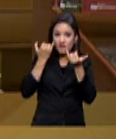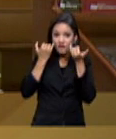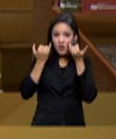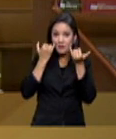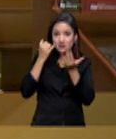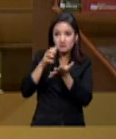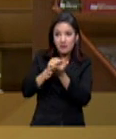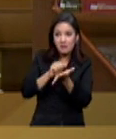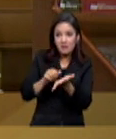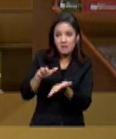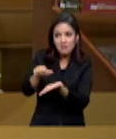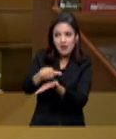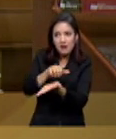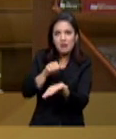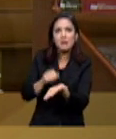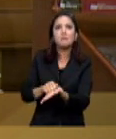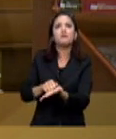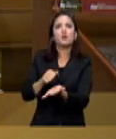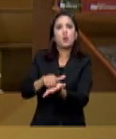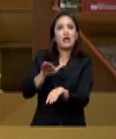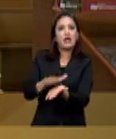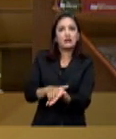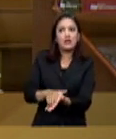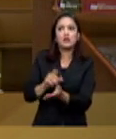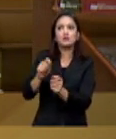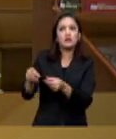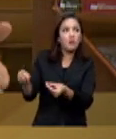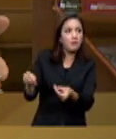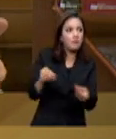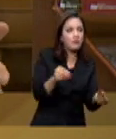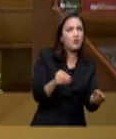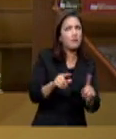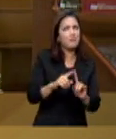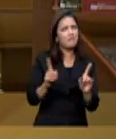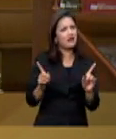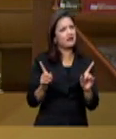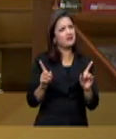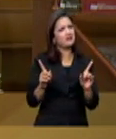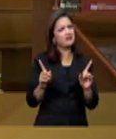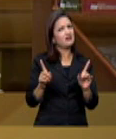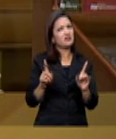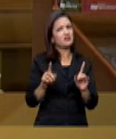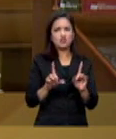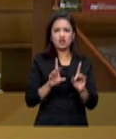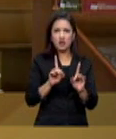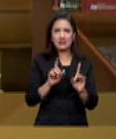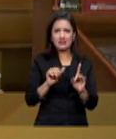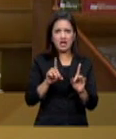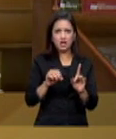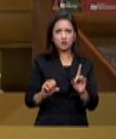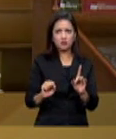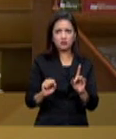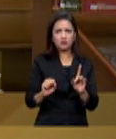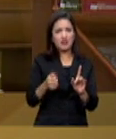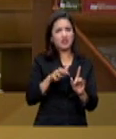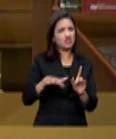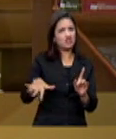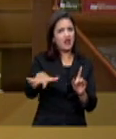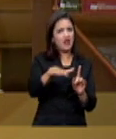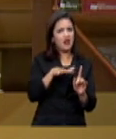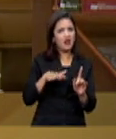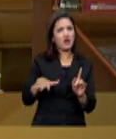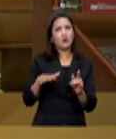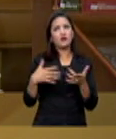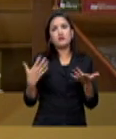muito genérico, muito vago. Quer dizer, aqui, a partir da leitura do artigo 2º, infine, não